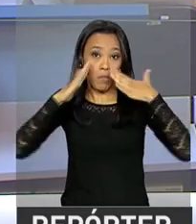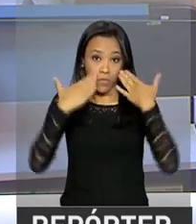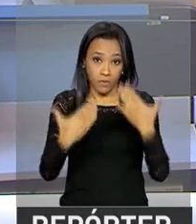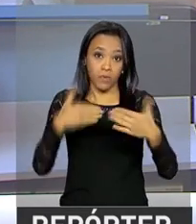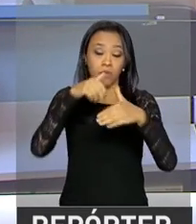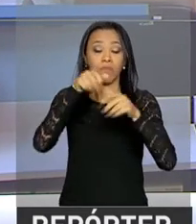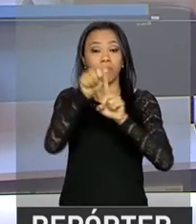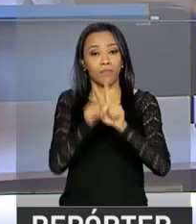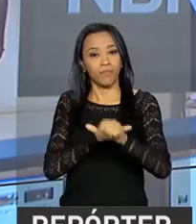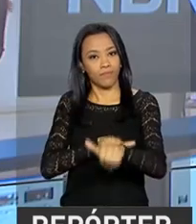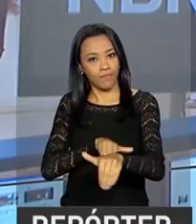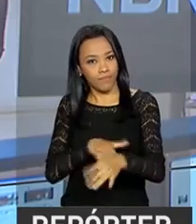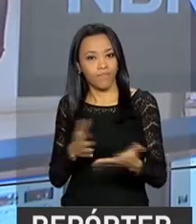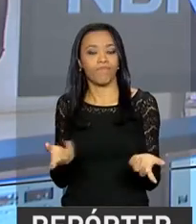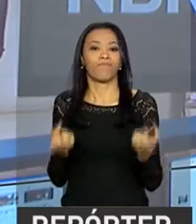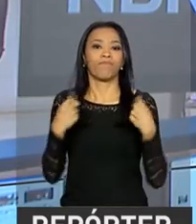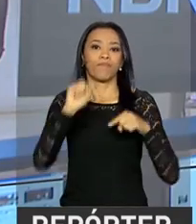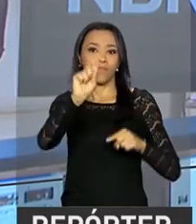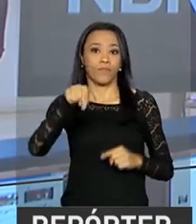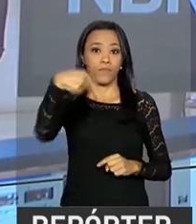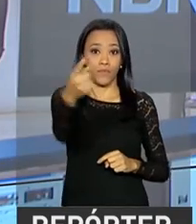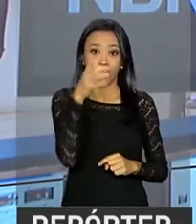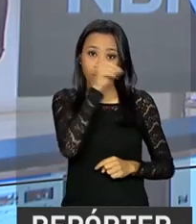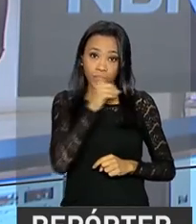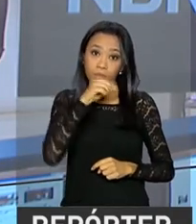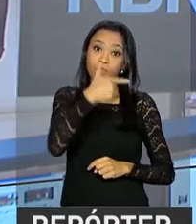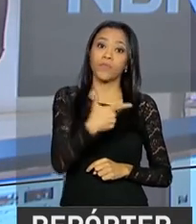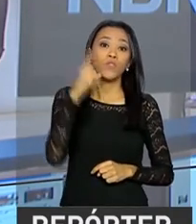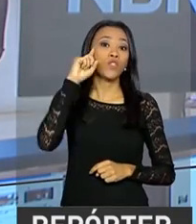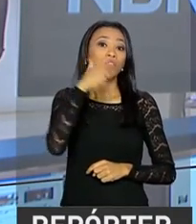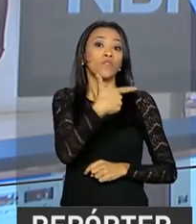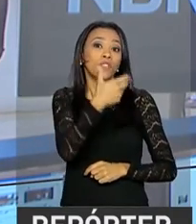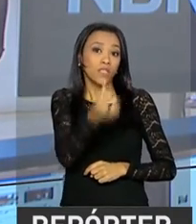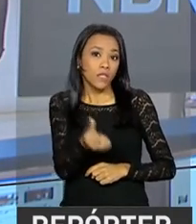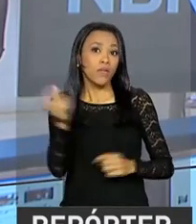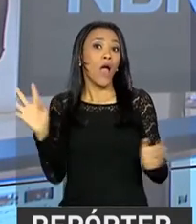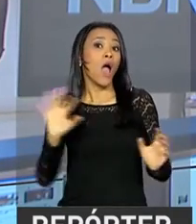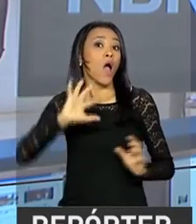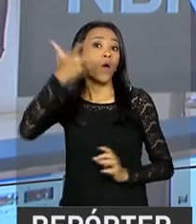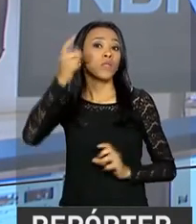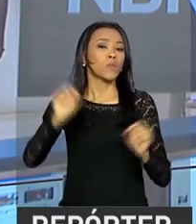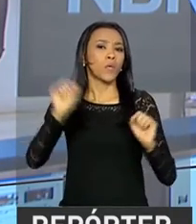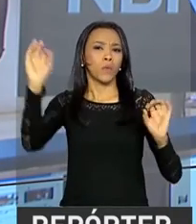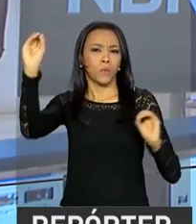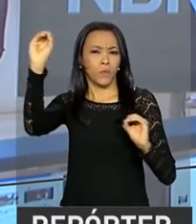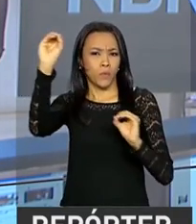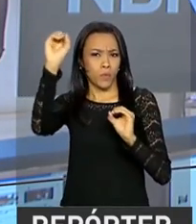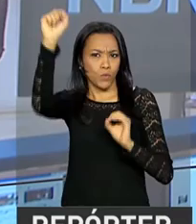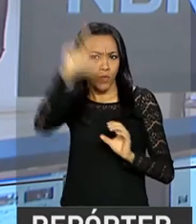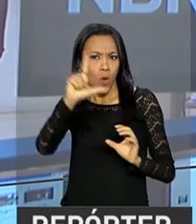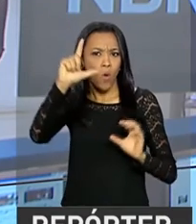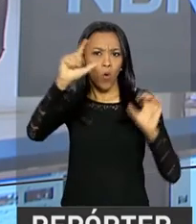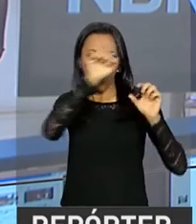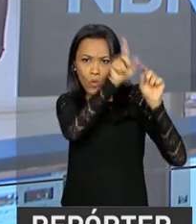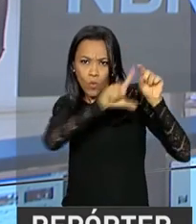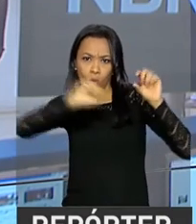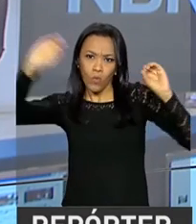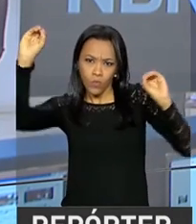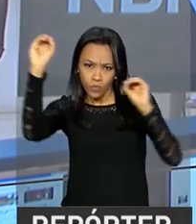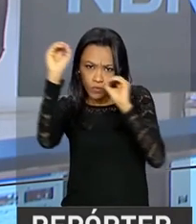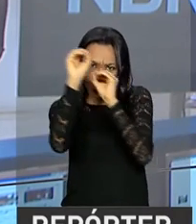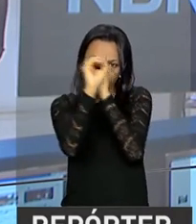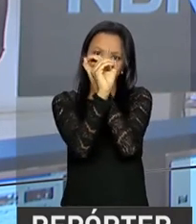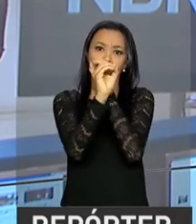setembro e no próximo domingo dia 26 vai acontecer mais um eclipse do sol segundo o observatório nacional